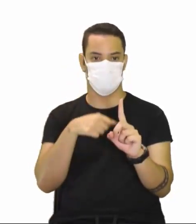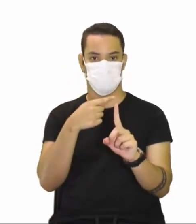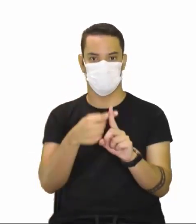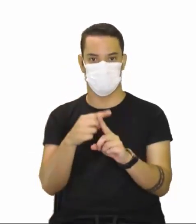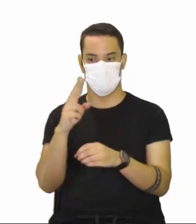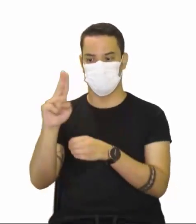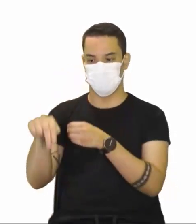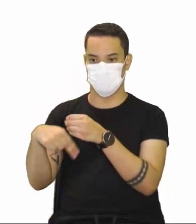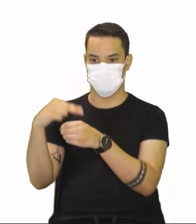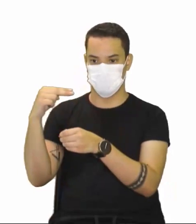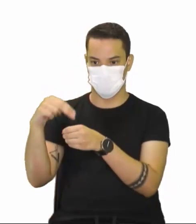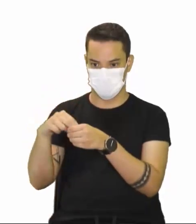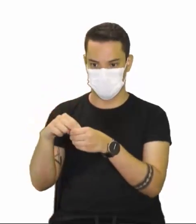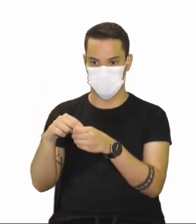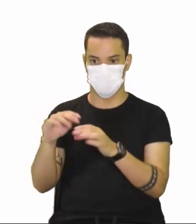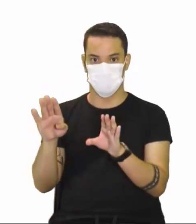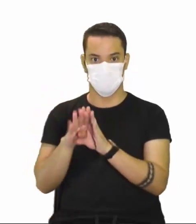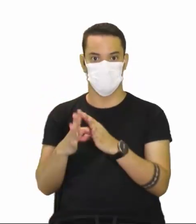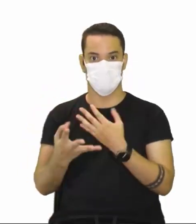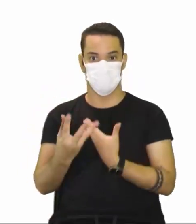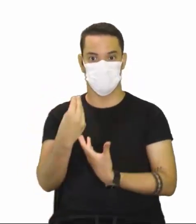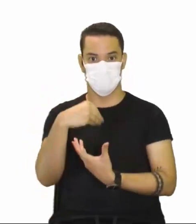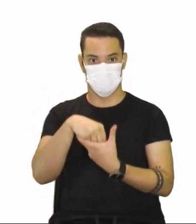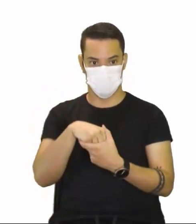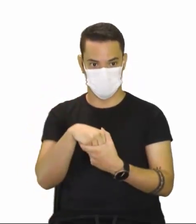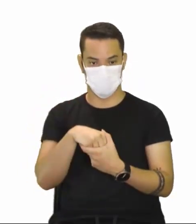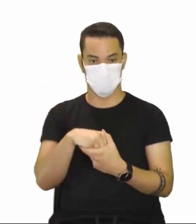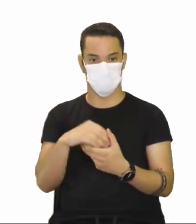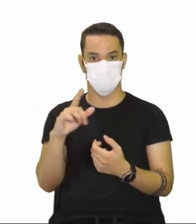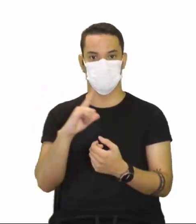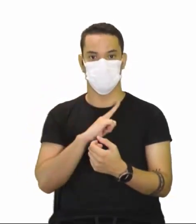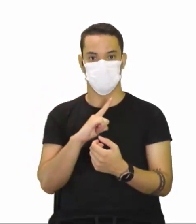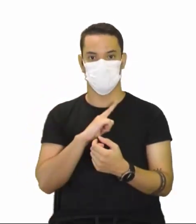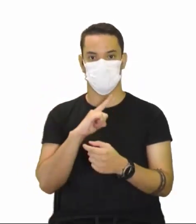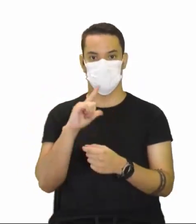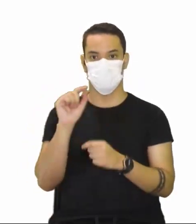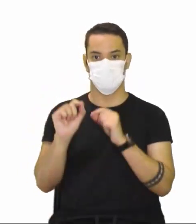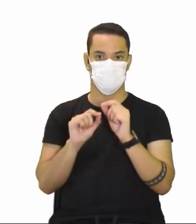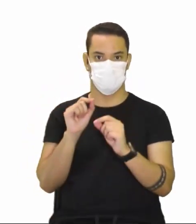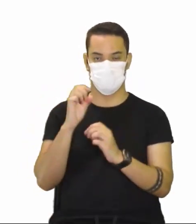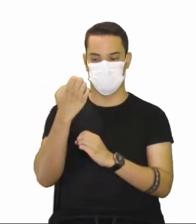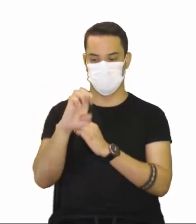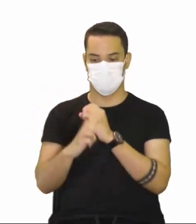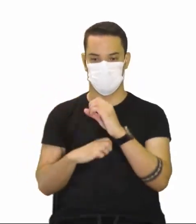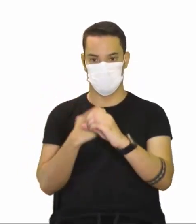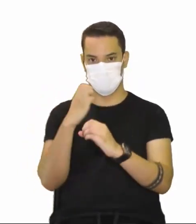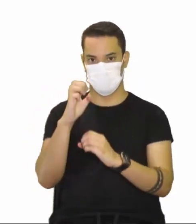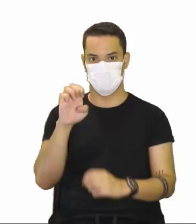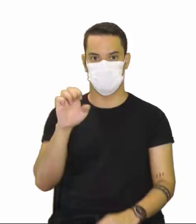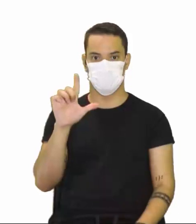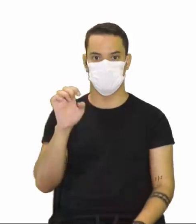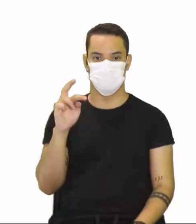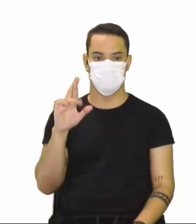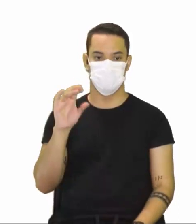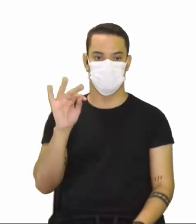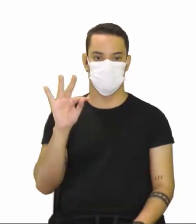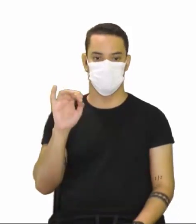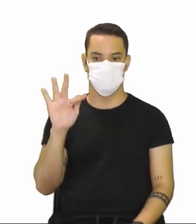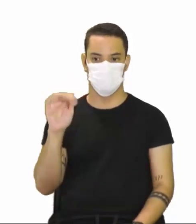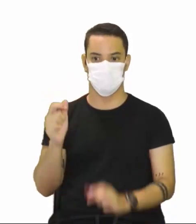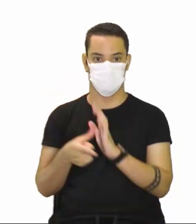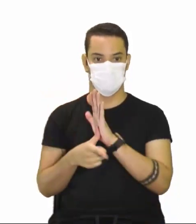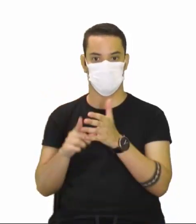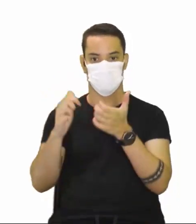os nêutrons, e na parte externa nós temos a eletrosfera. Eis aqui uma